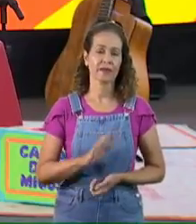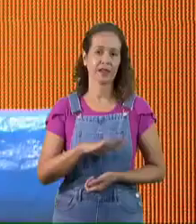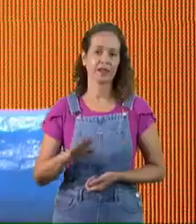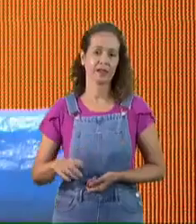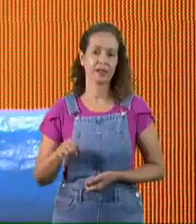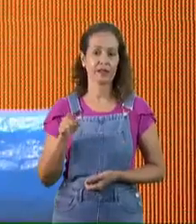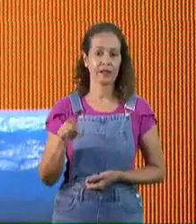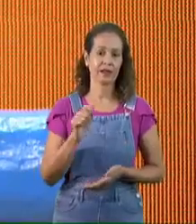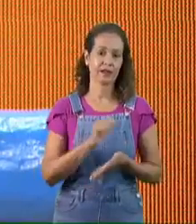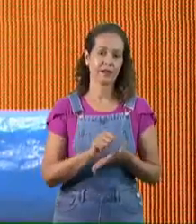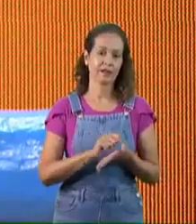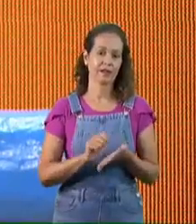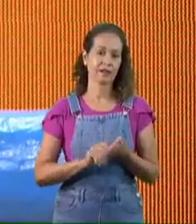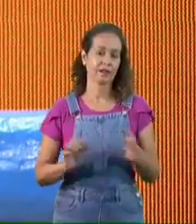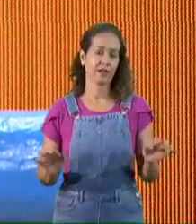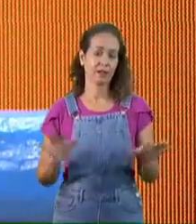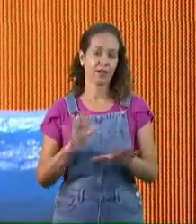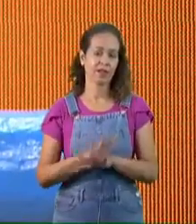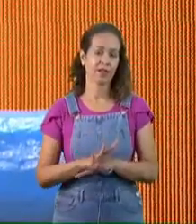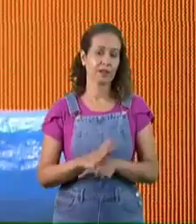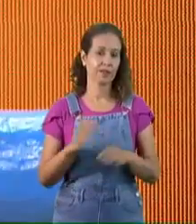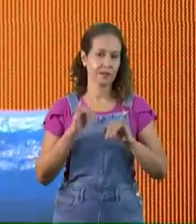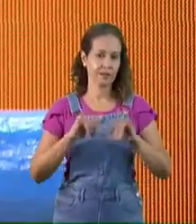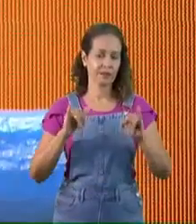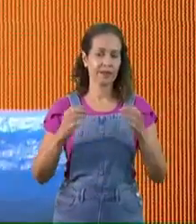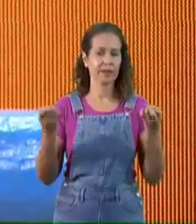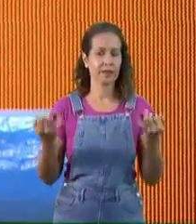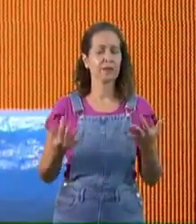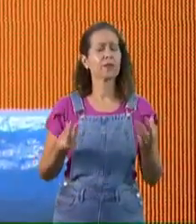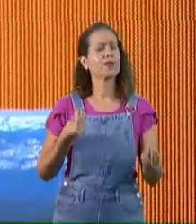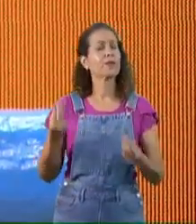ali terminando de escrever, né? Como é importante a gente